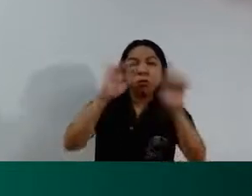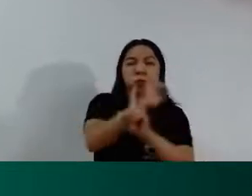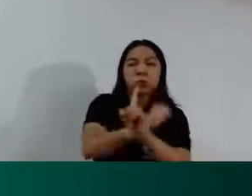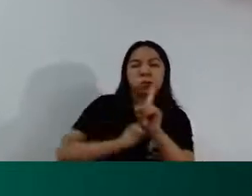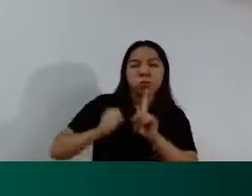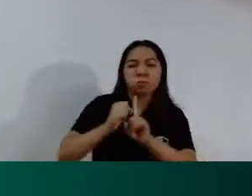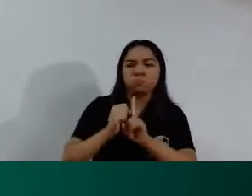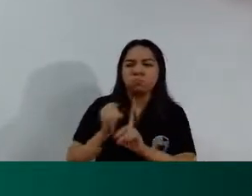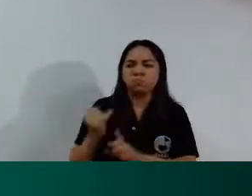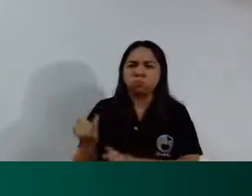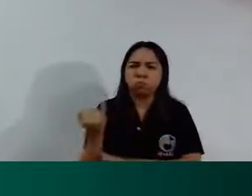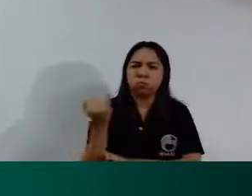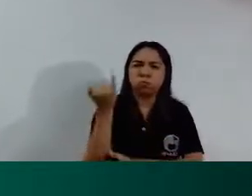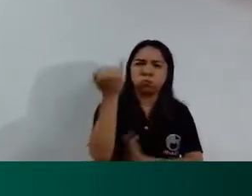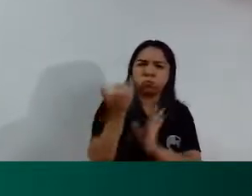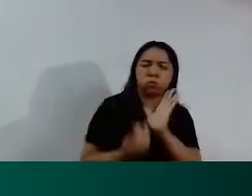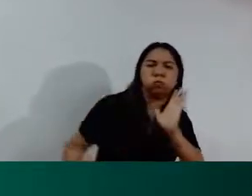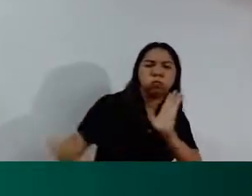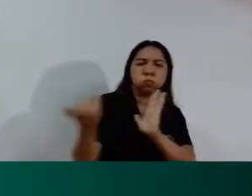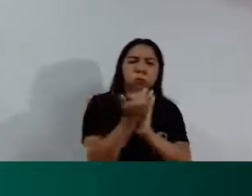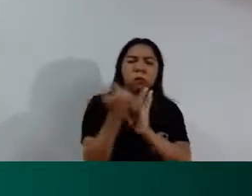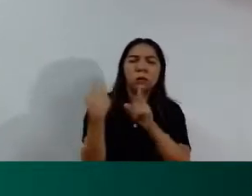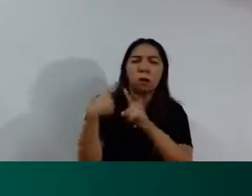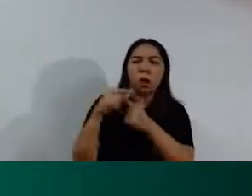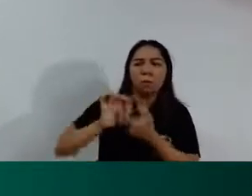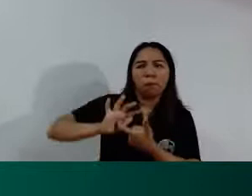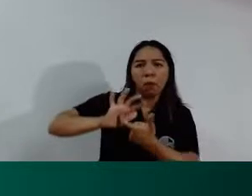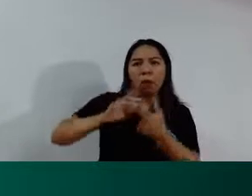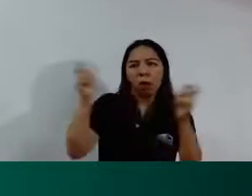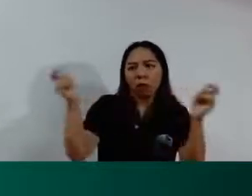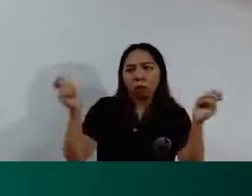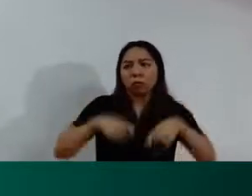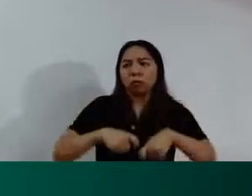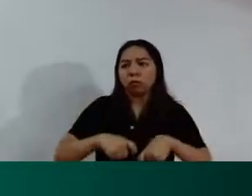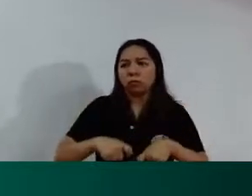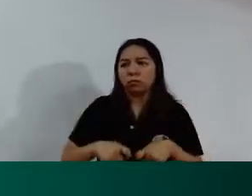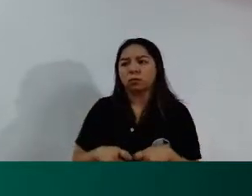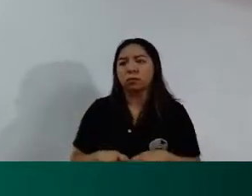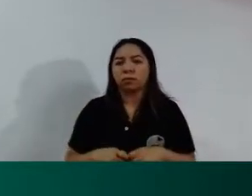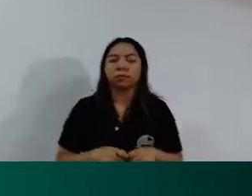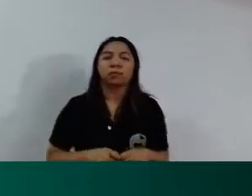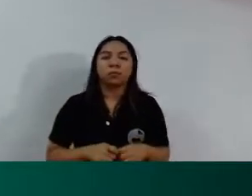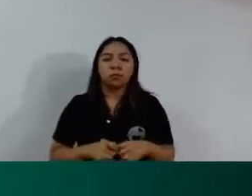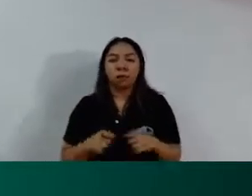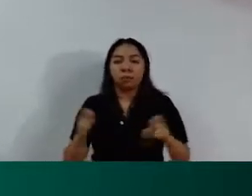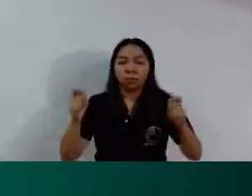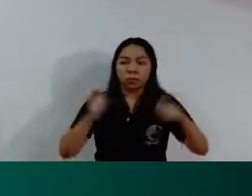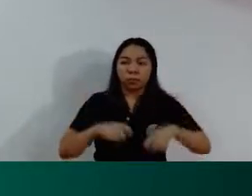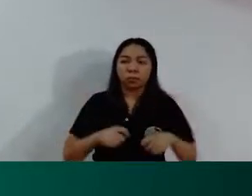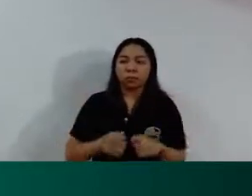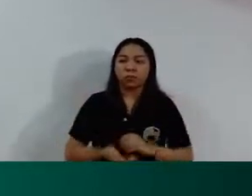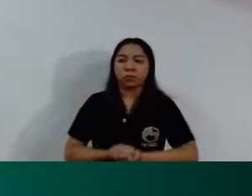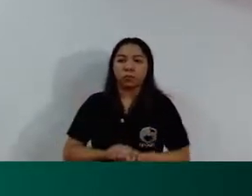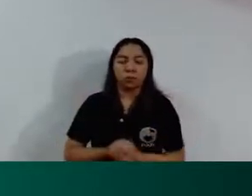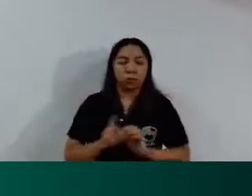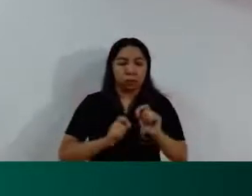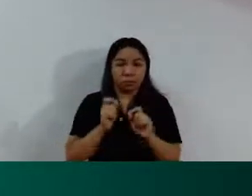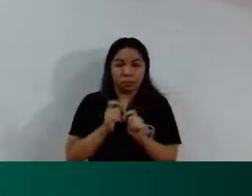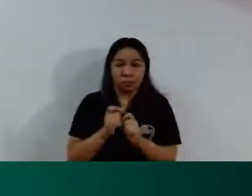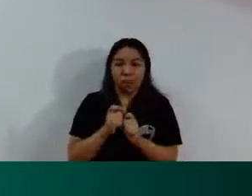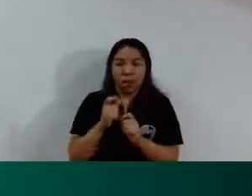da mais alta importância porque demonstra que é possível é criar formas eficientes de